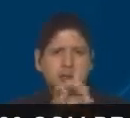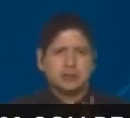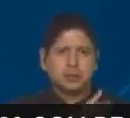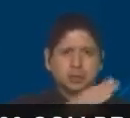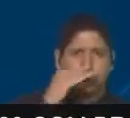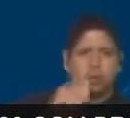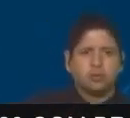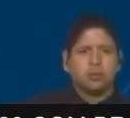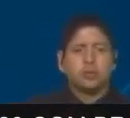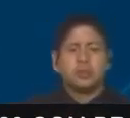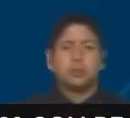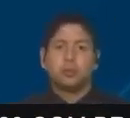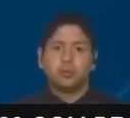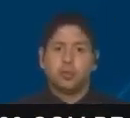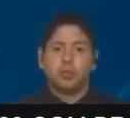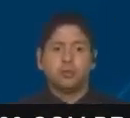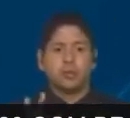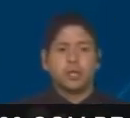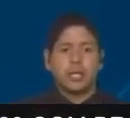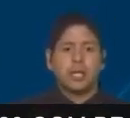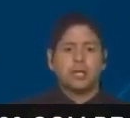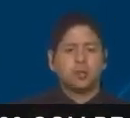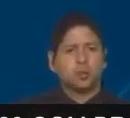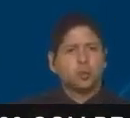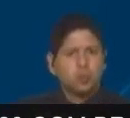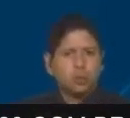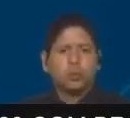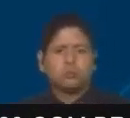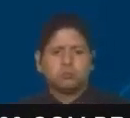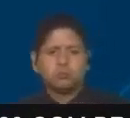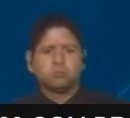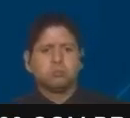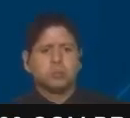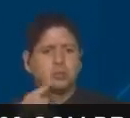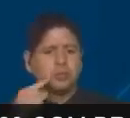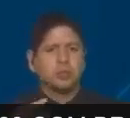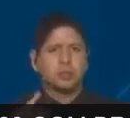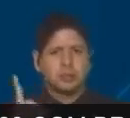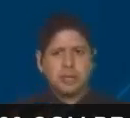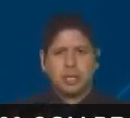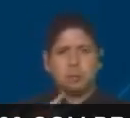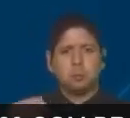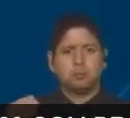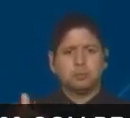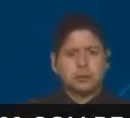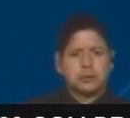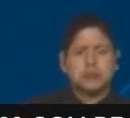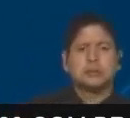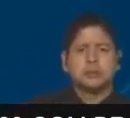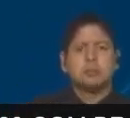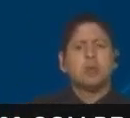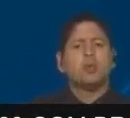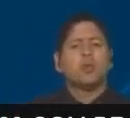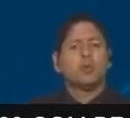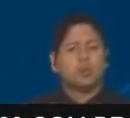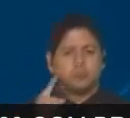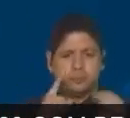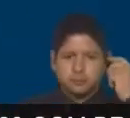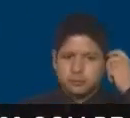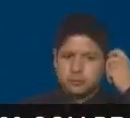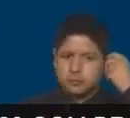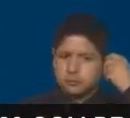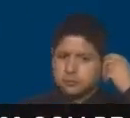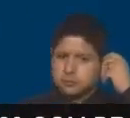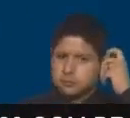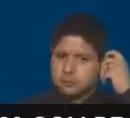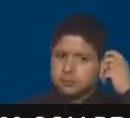o governo federal pretende equipar os centros integrados de escuta protegida, reformular o atendimento especializado no